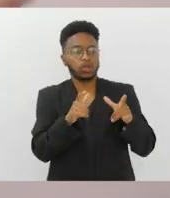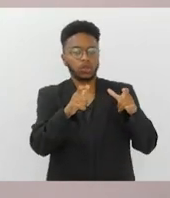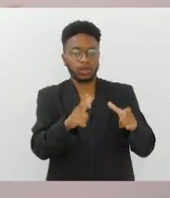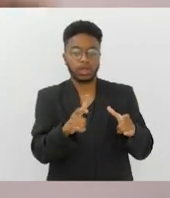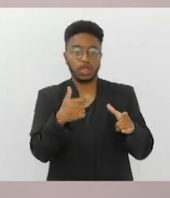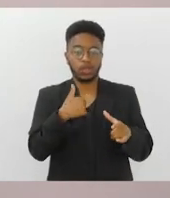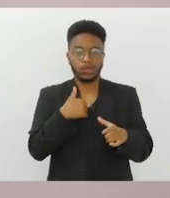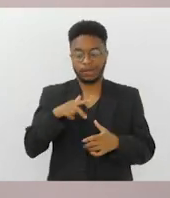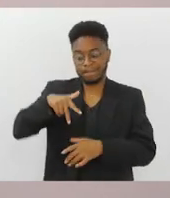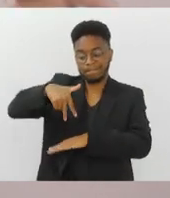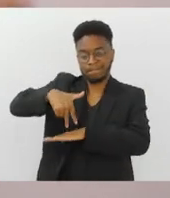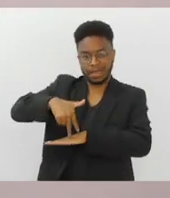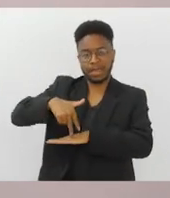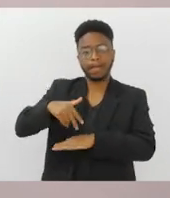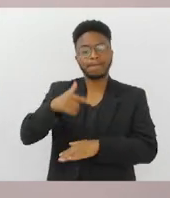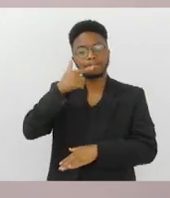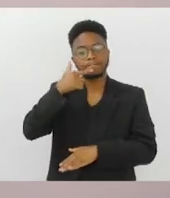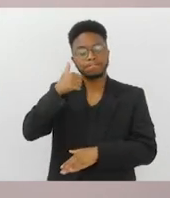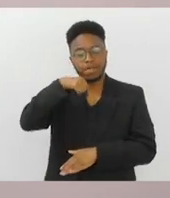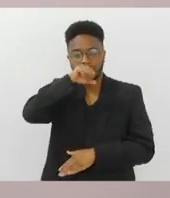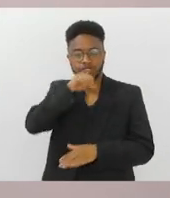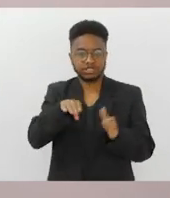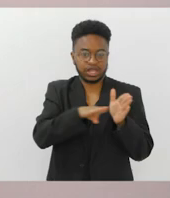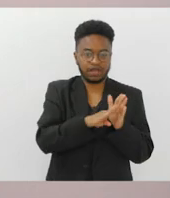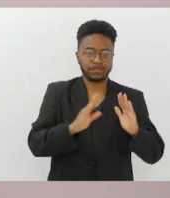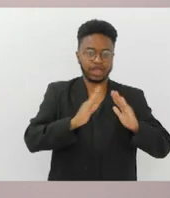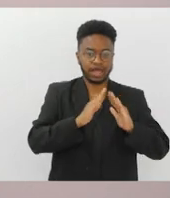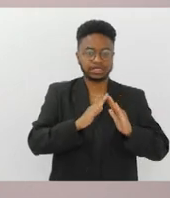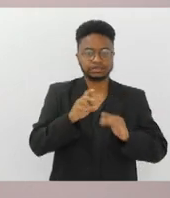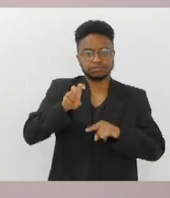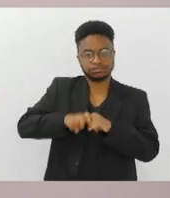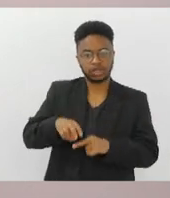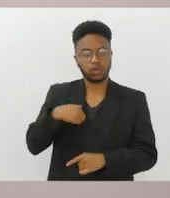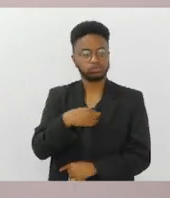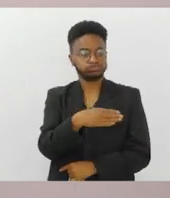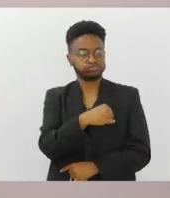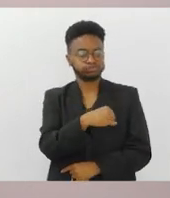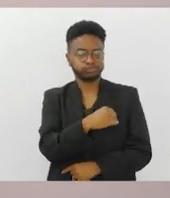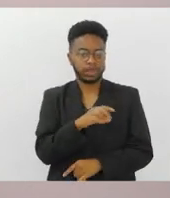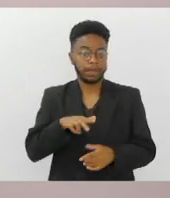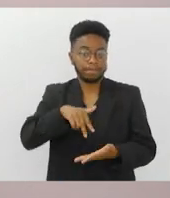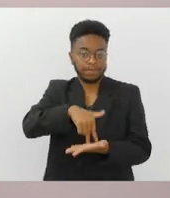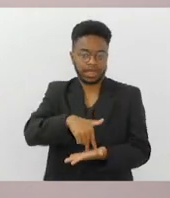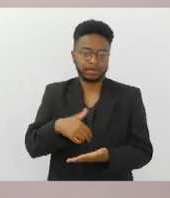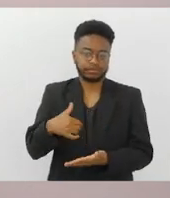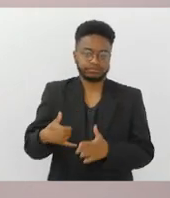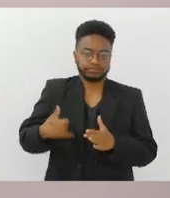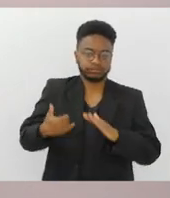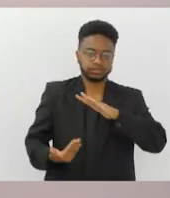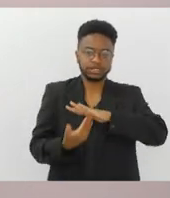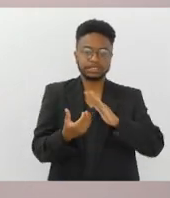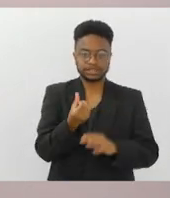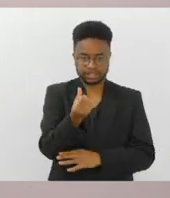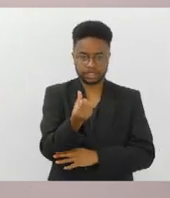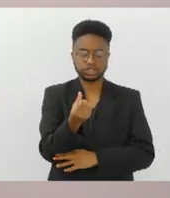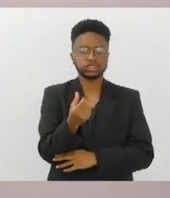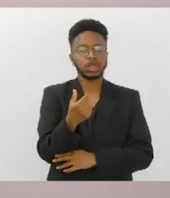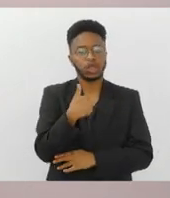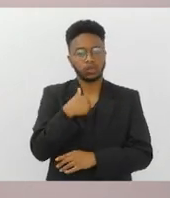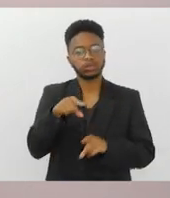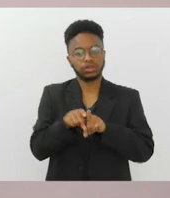mãe chegava do trabalho, só lavava as mãos, sentava numa poltrona e estava eu lá mamando até os 6 anos de idade. Tive a oportunidade de